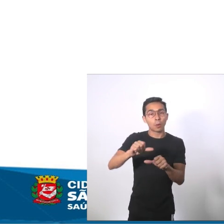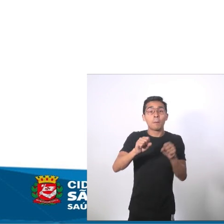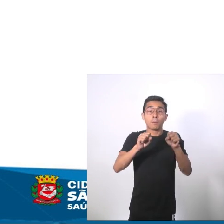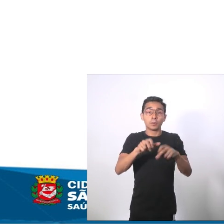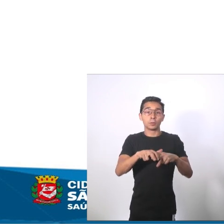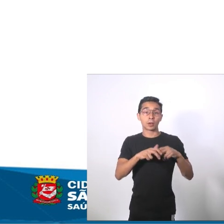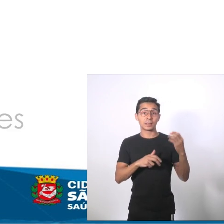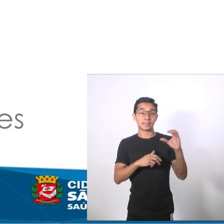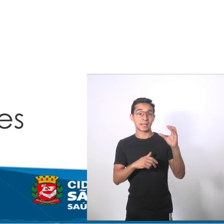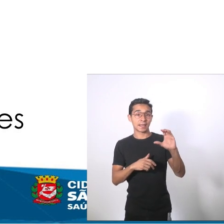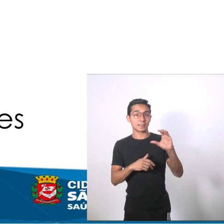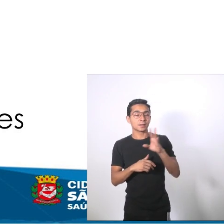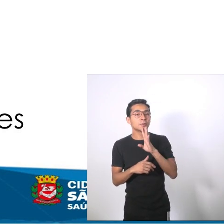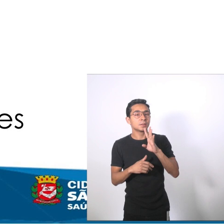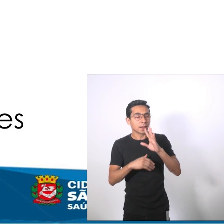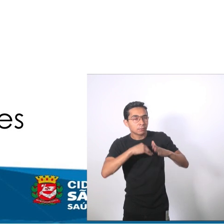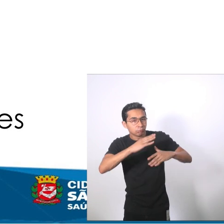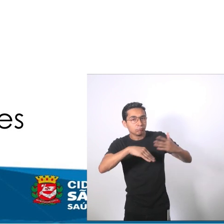científicos. Próximo.